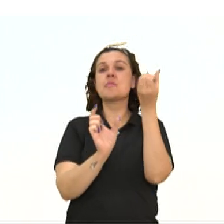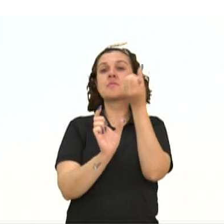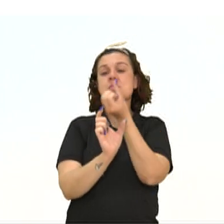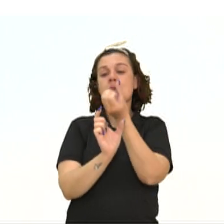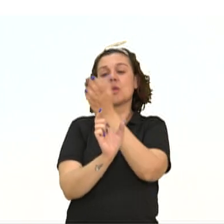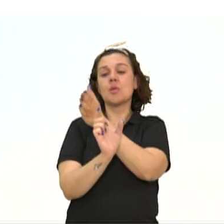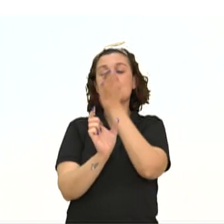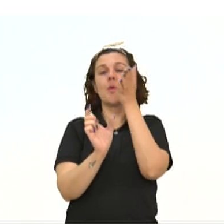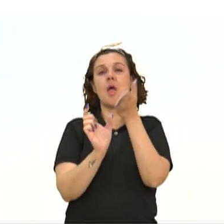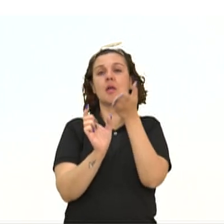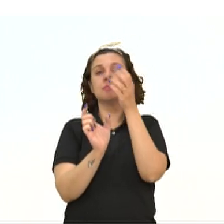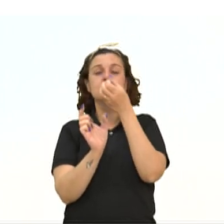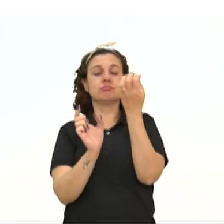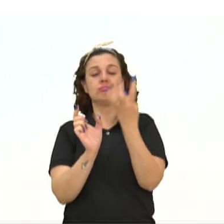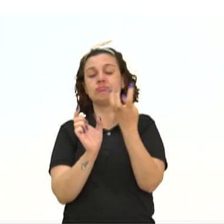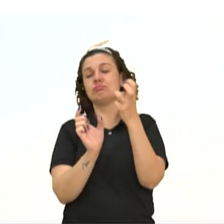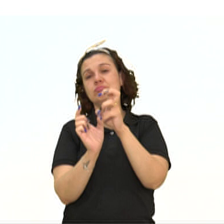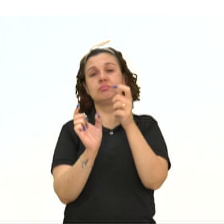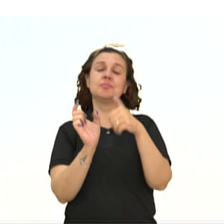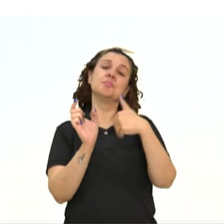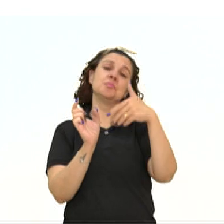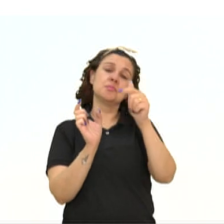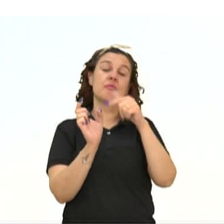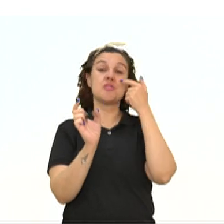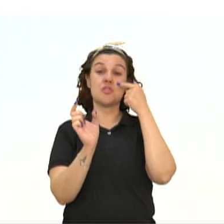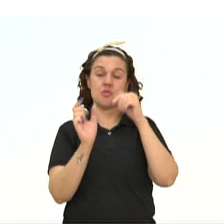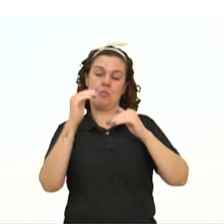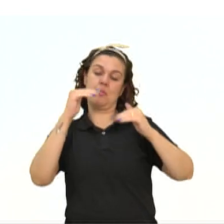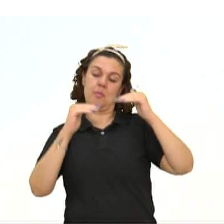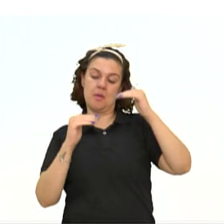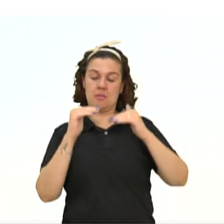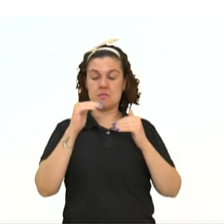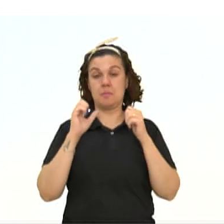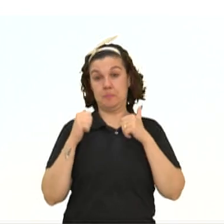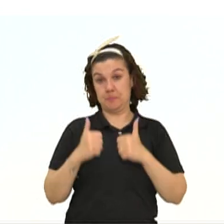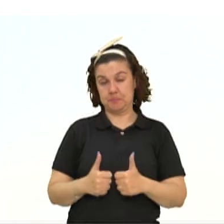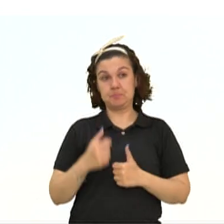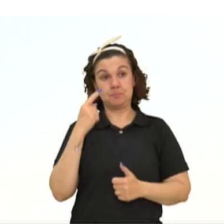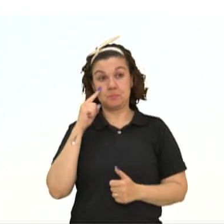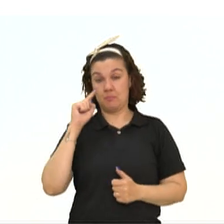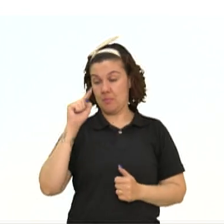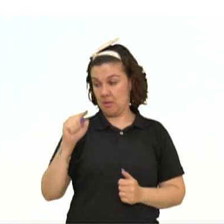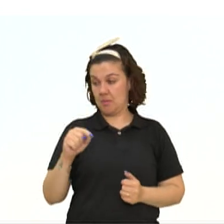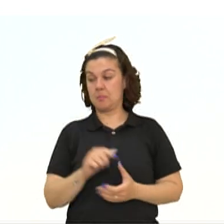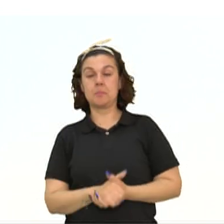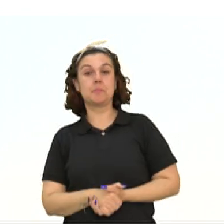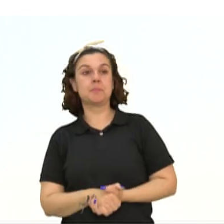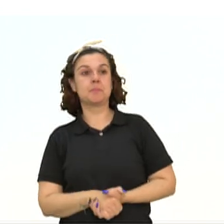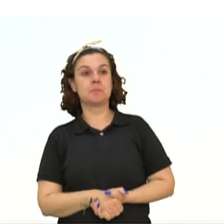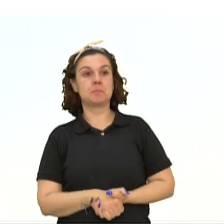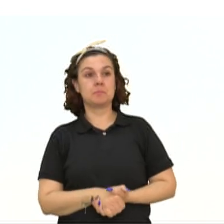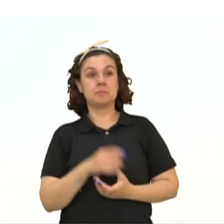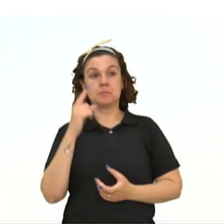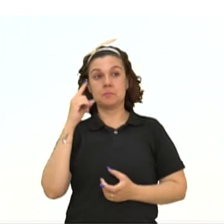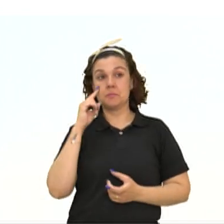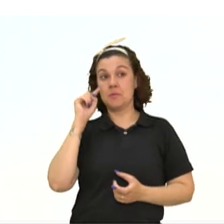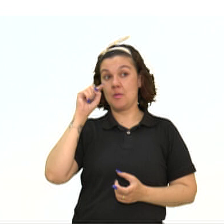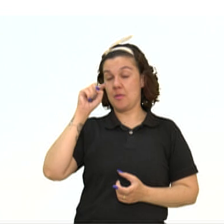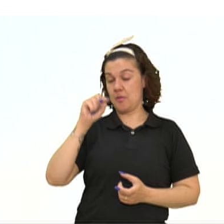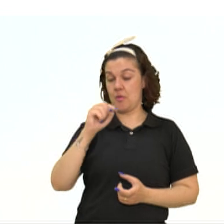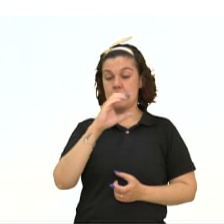que vem na frente da substância aqui que você descobre no balanceamento. Então, no caso, eu tenho o valor da entalpia